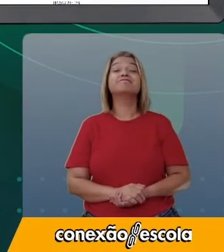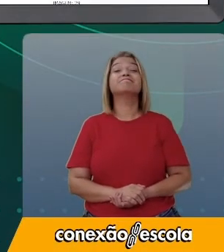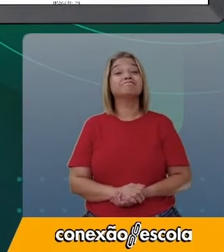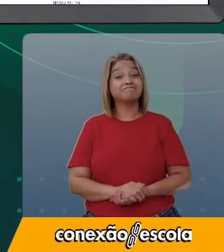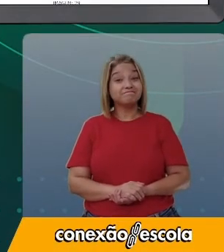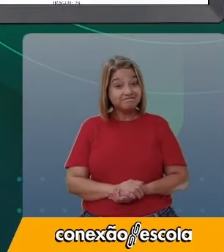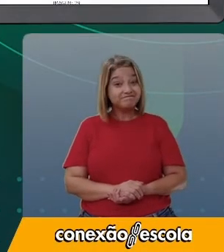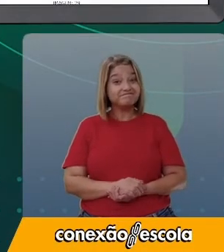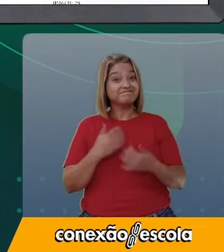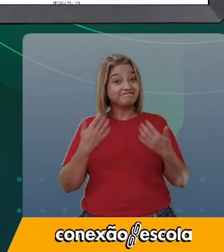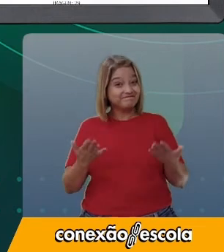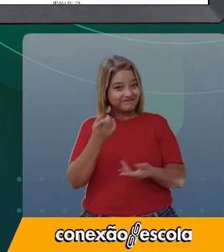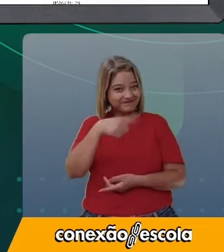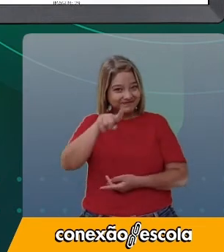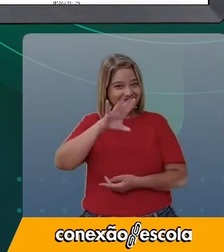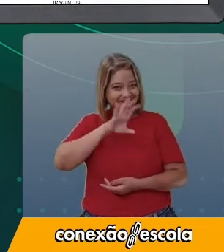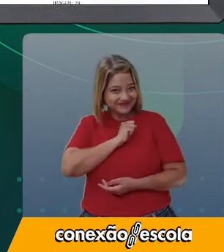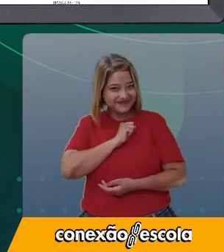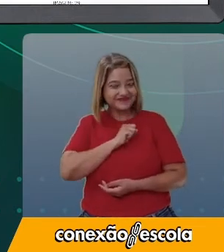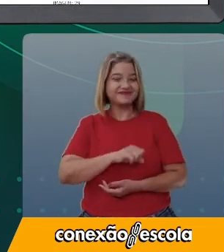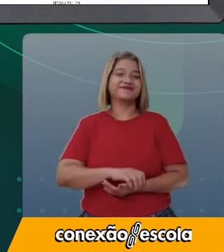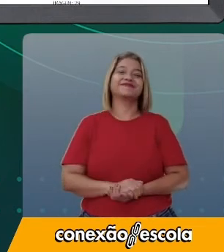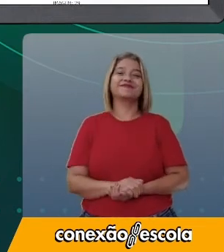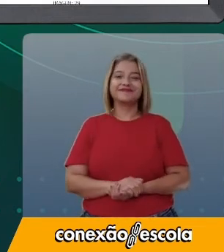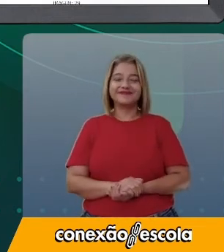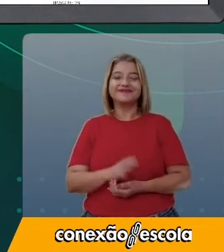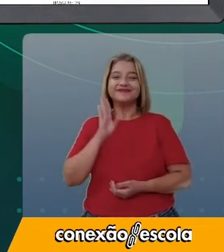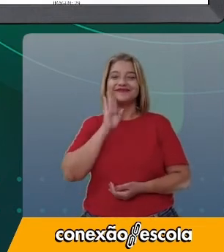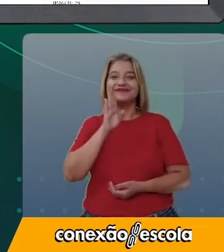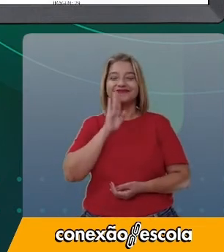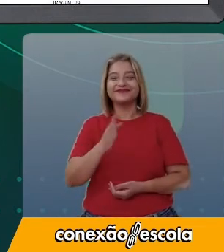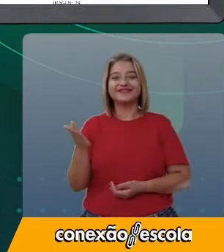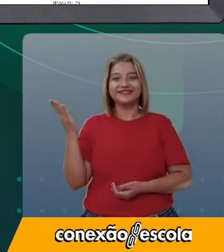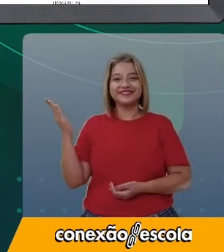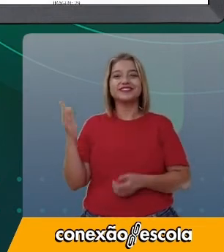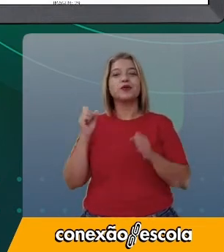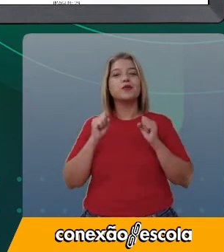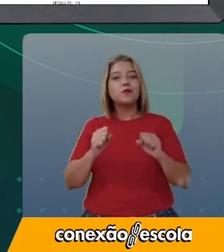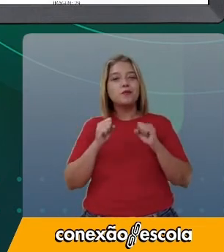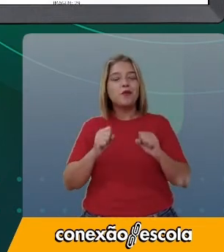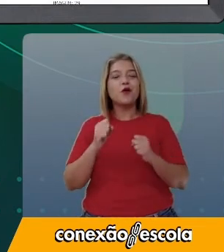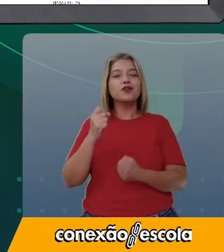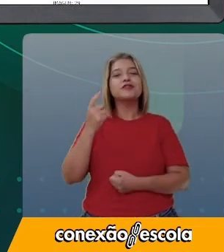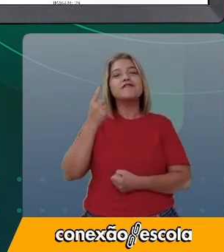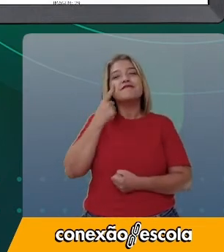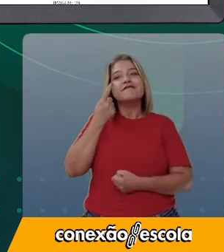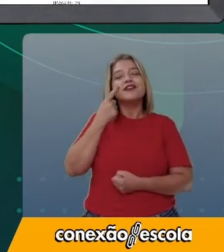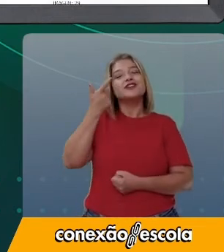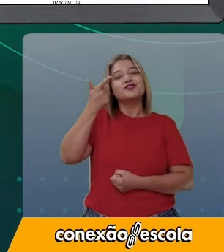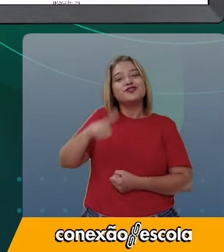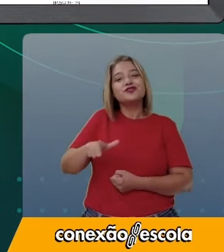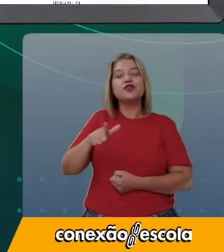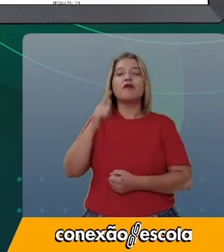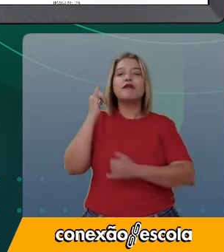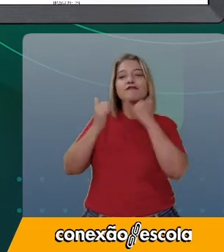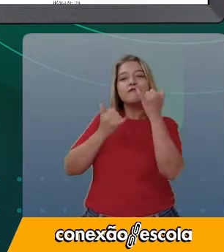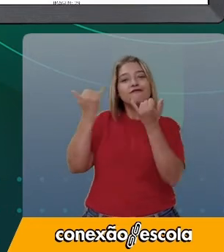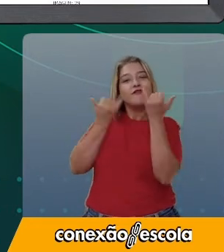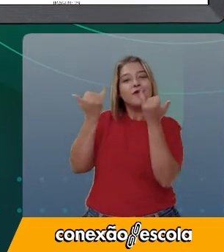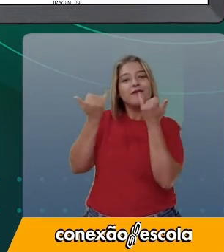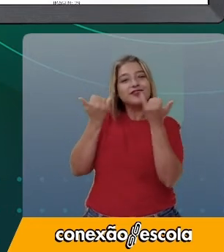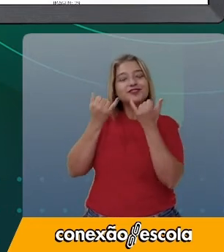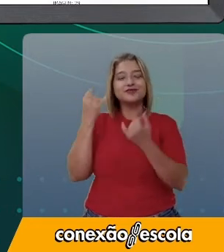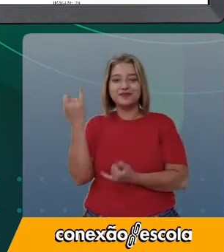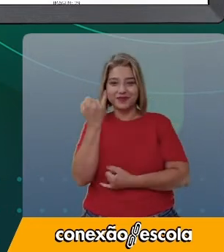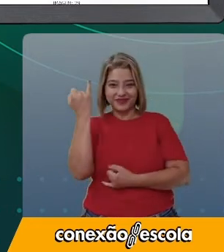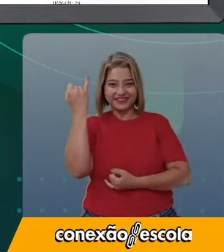E aí, gostaram? Muito bacana a gente poder reviver essas informações, não é